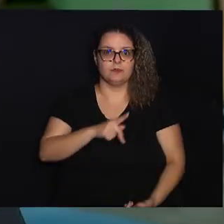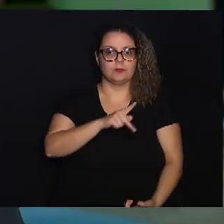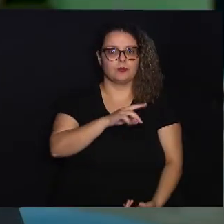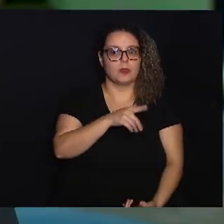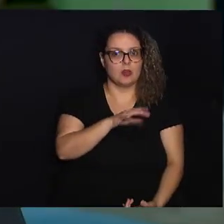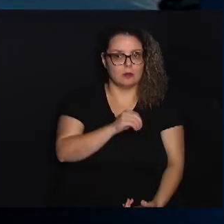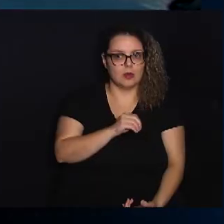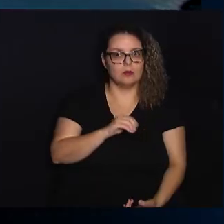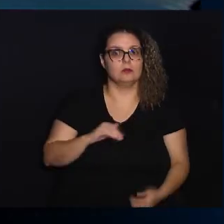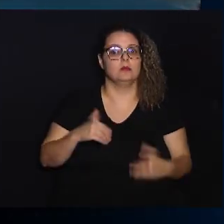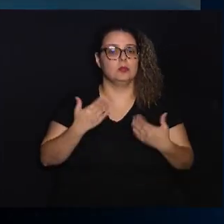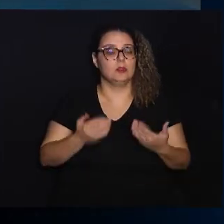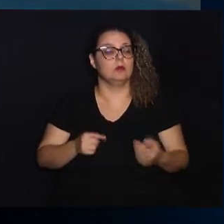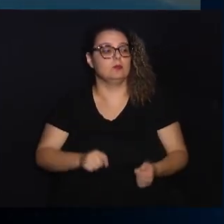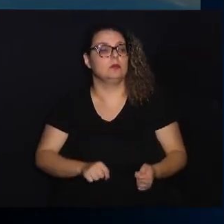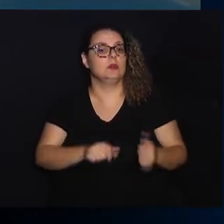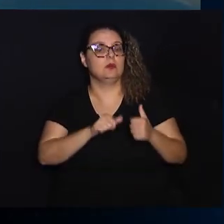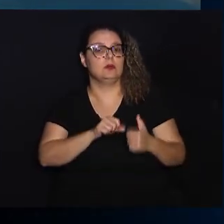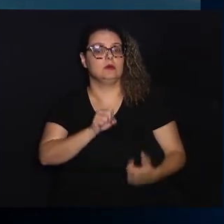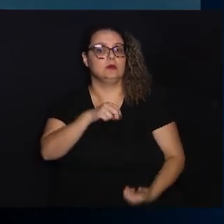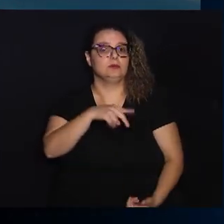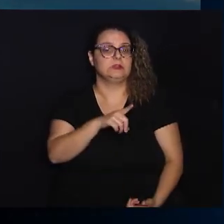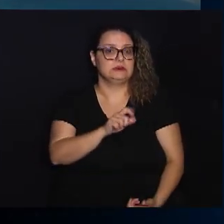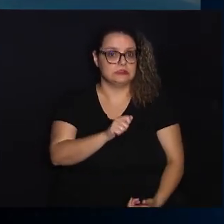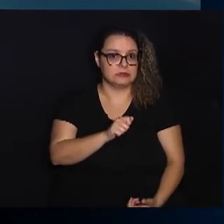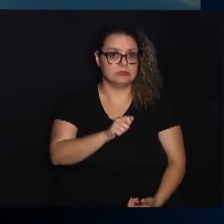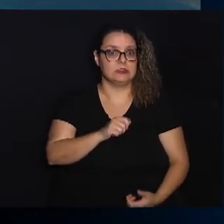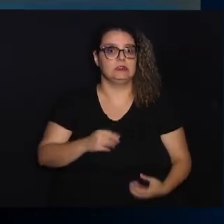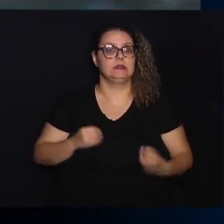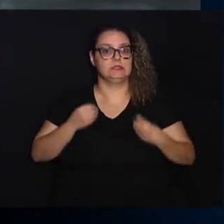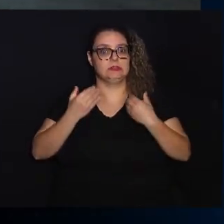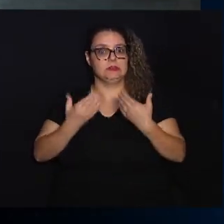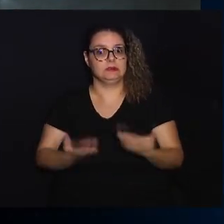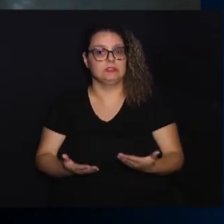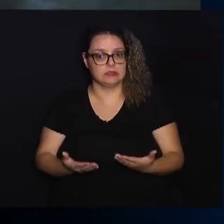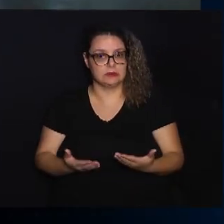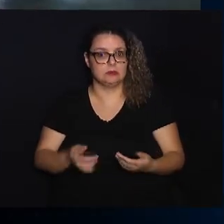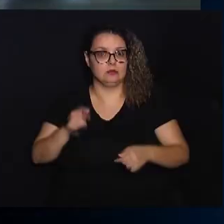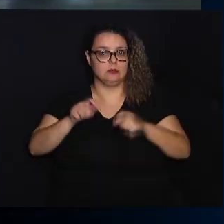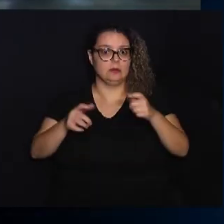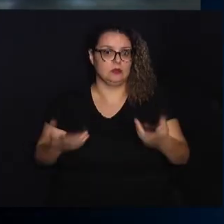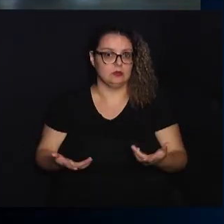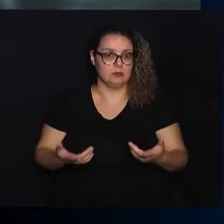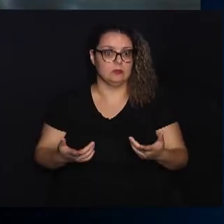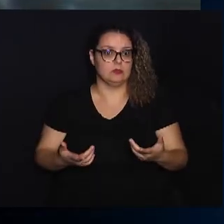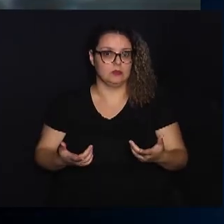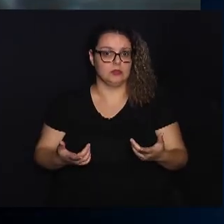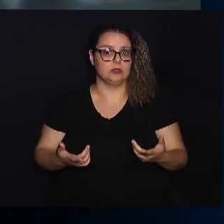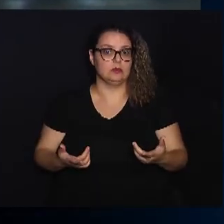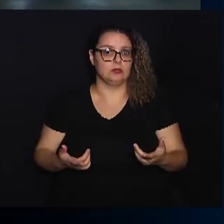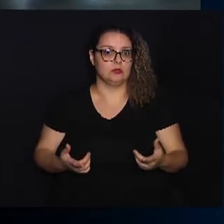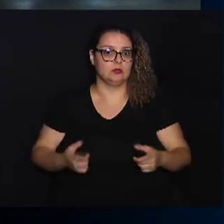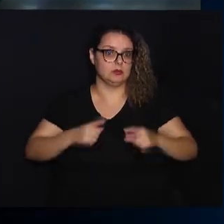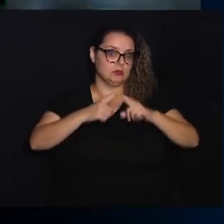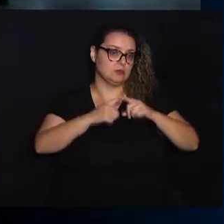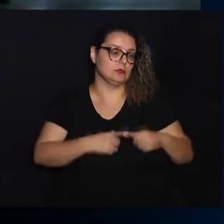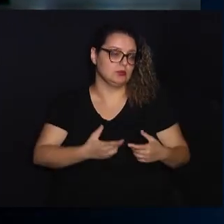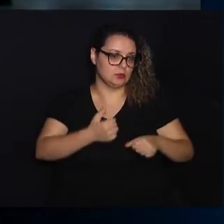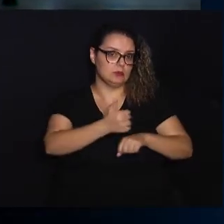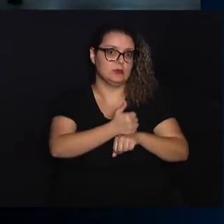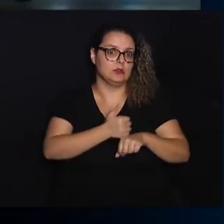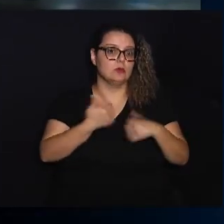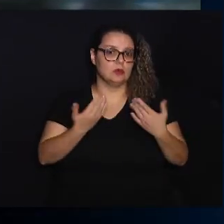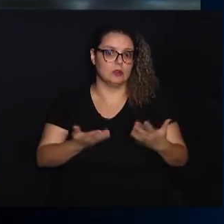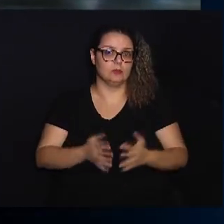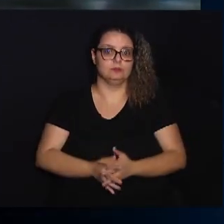de uma competição. Paulo, e quais são os benefícios que o sandá traz para a pessoa, para o lutador?